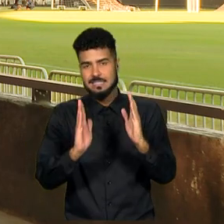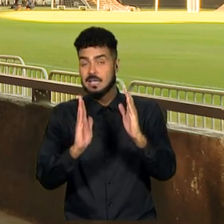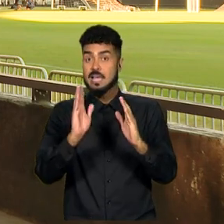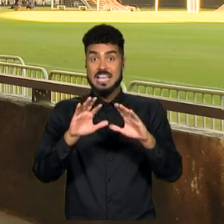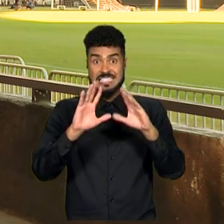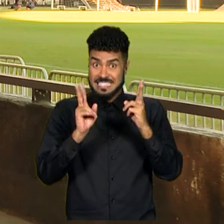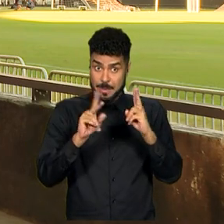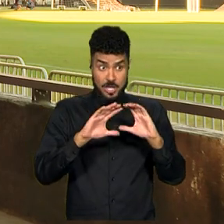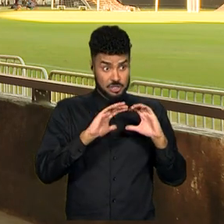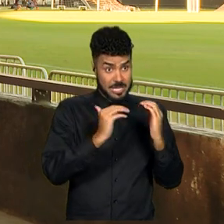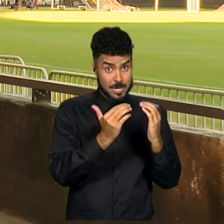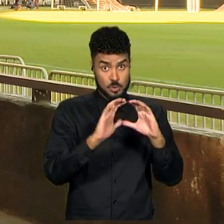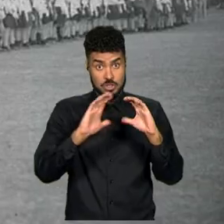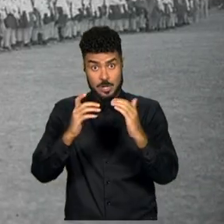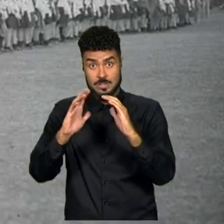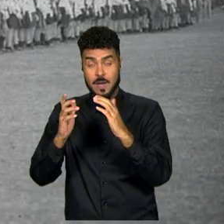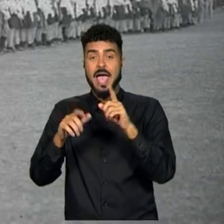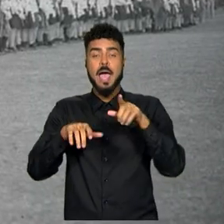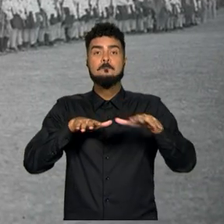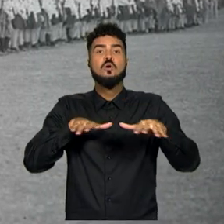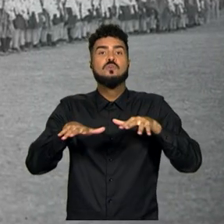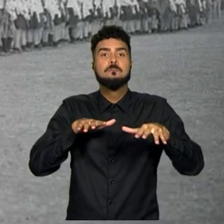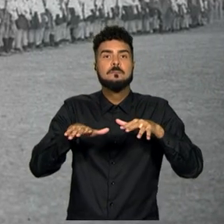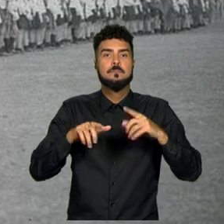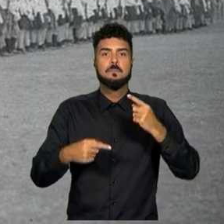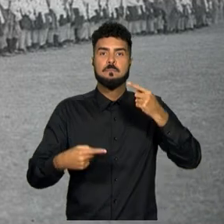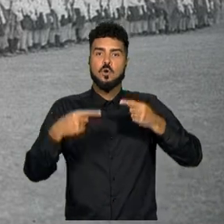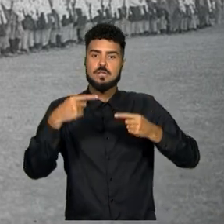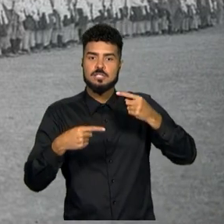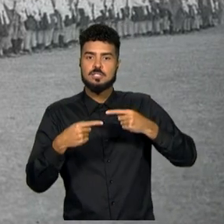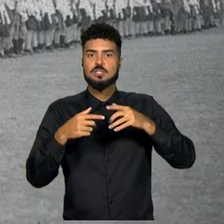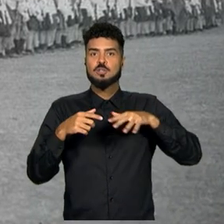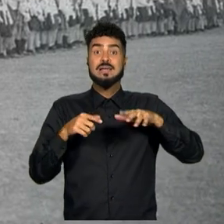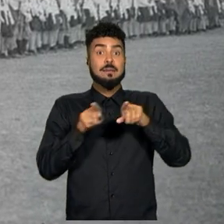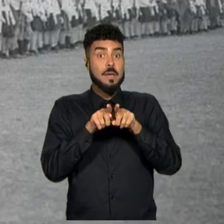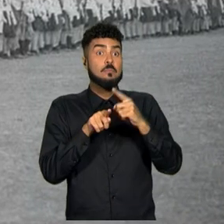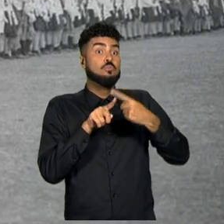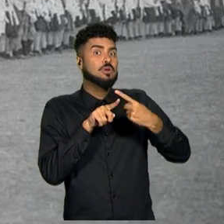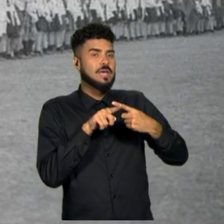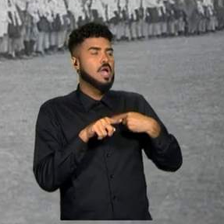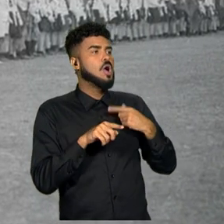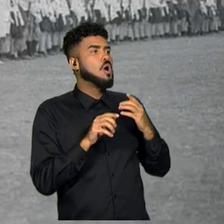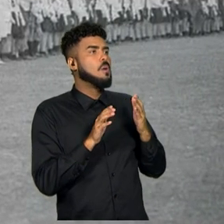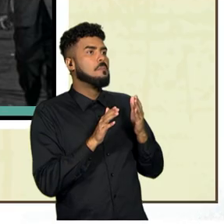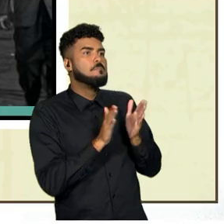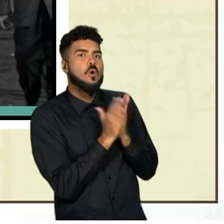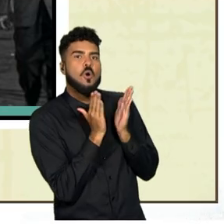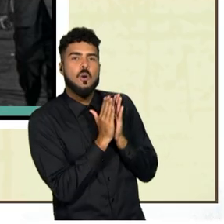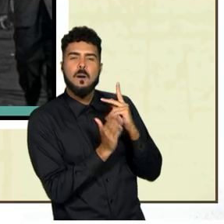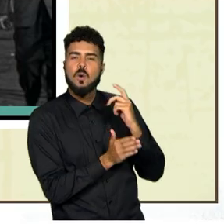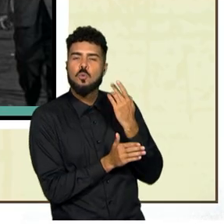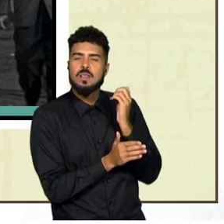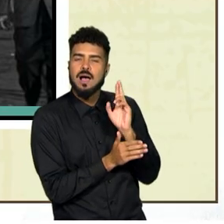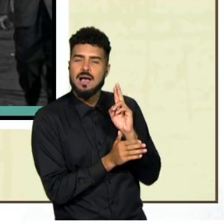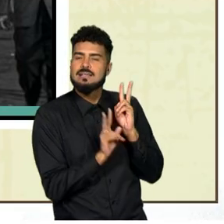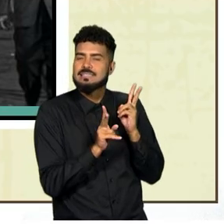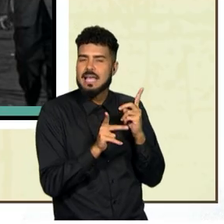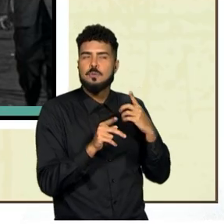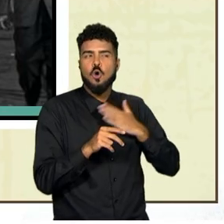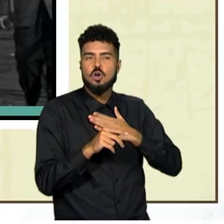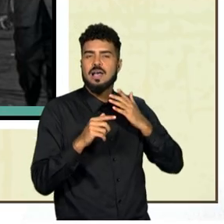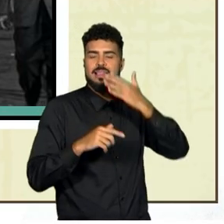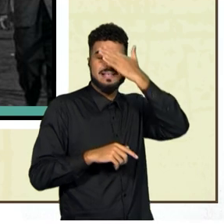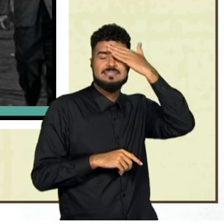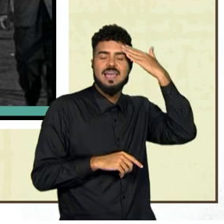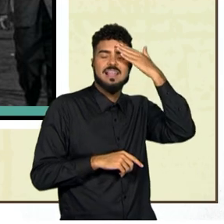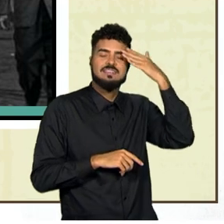estavam bastante conectados com o lazer das camadas populares. Desde o final da década de 30, Getúlio Vargas